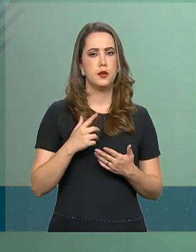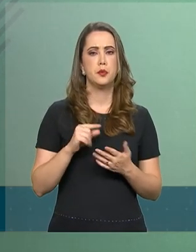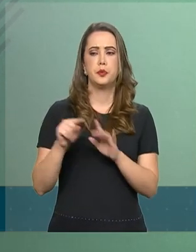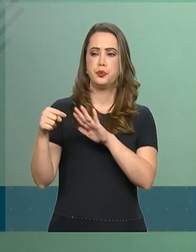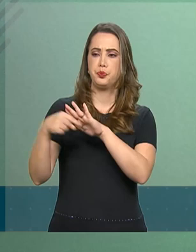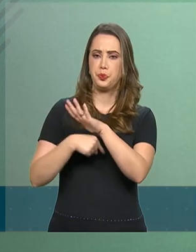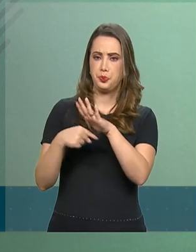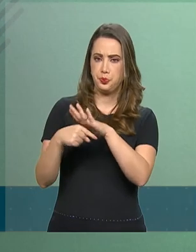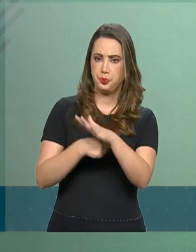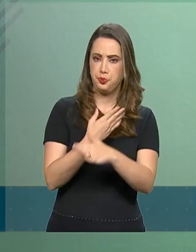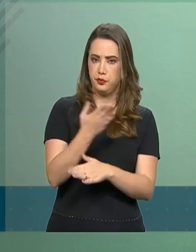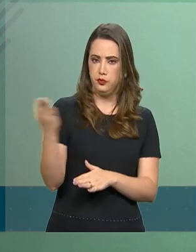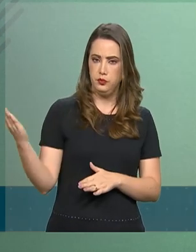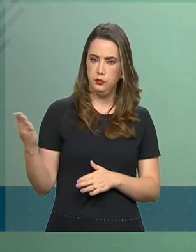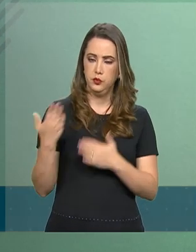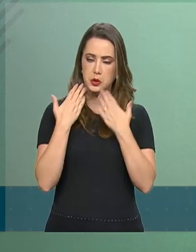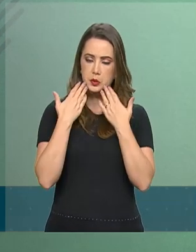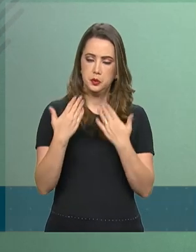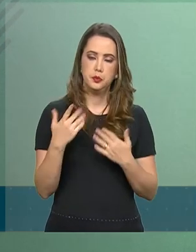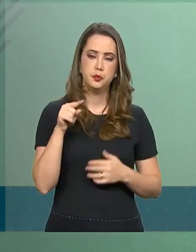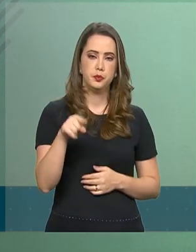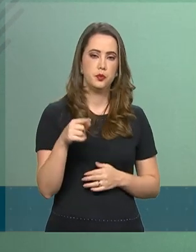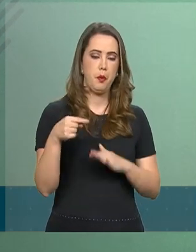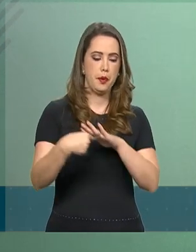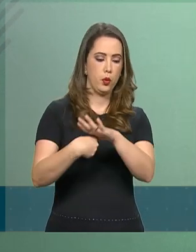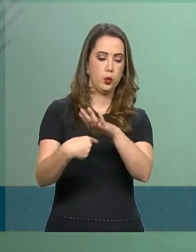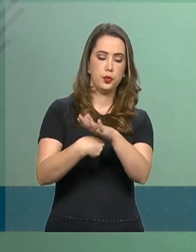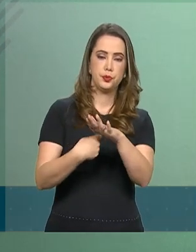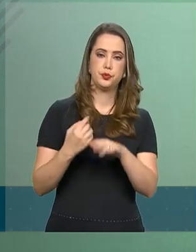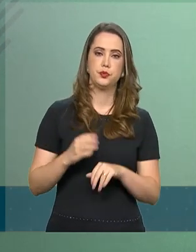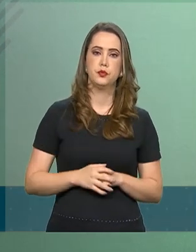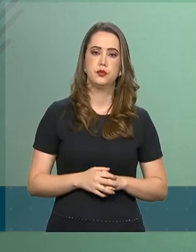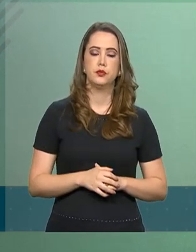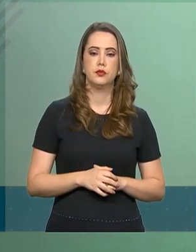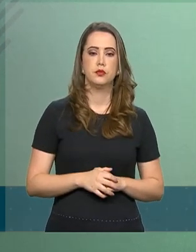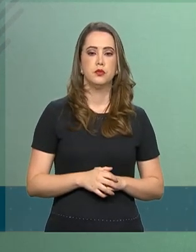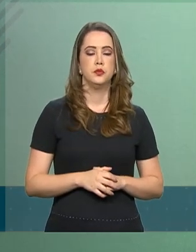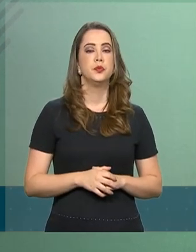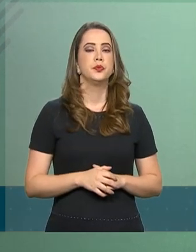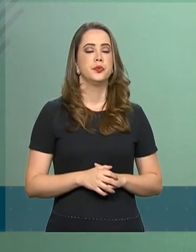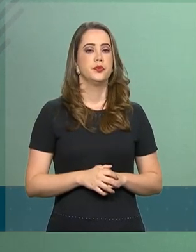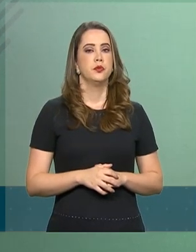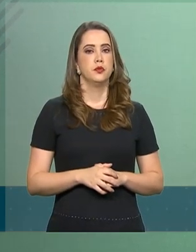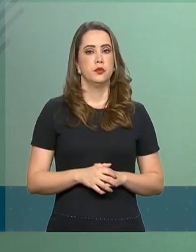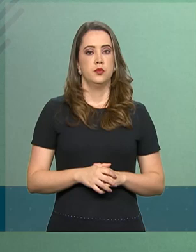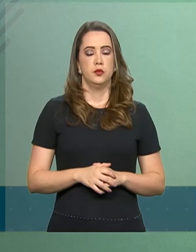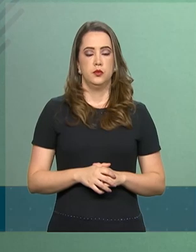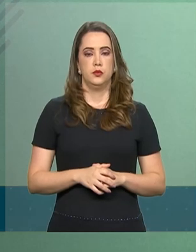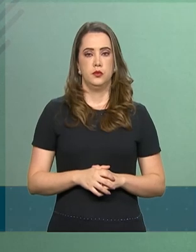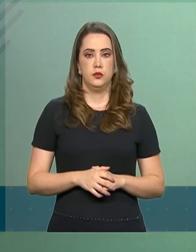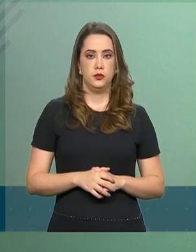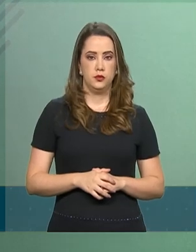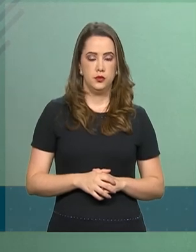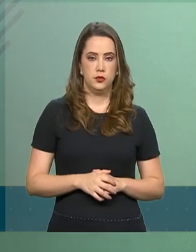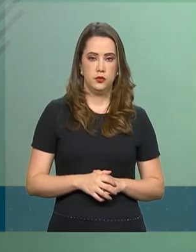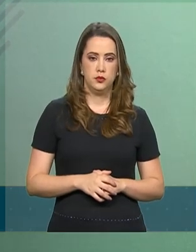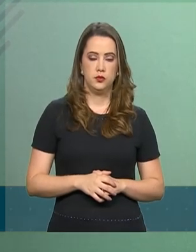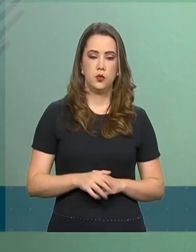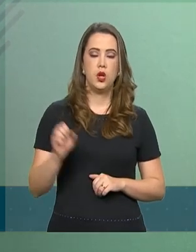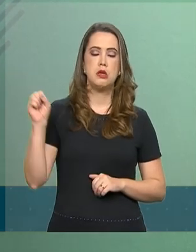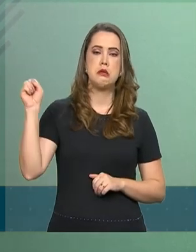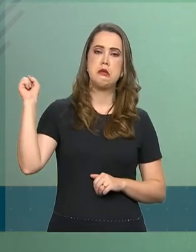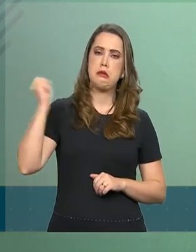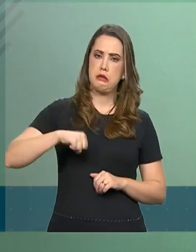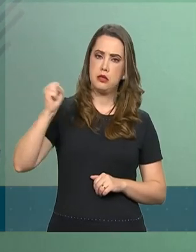apresentadas com vocês e sim o nosso presidente é estabelecer o contato